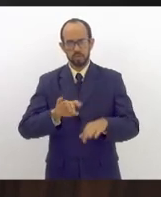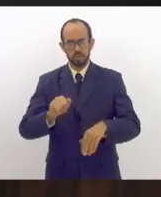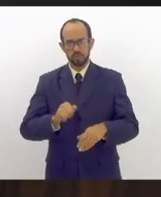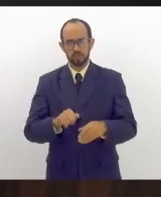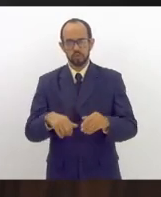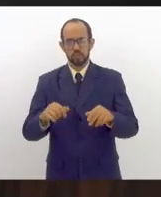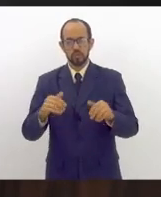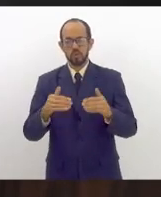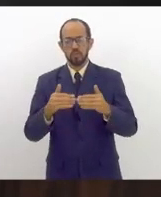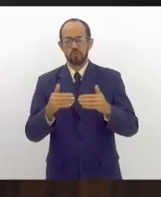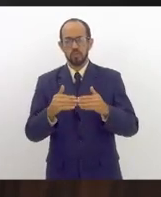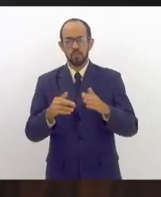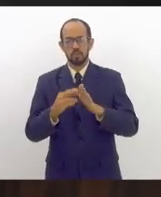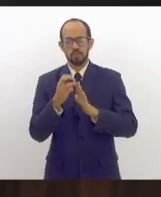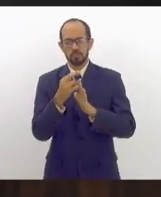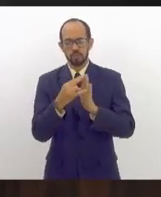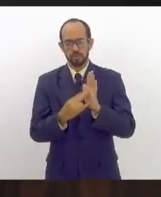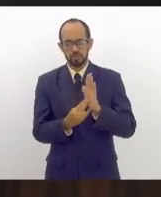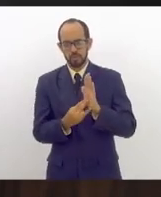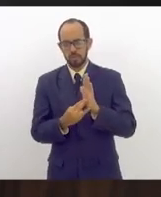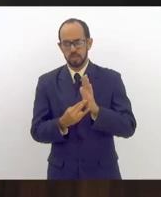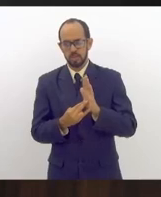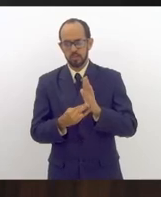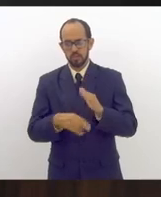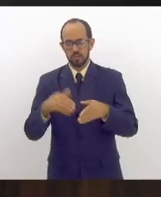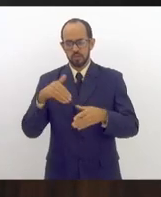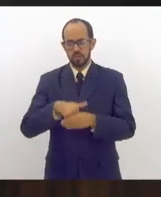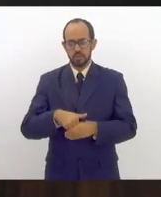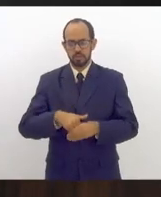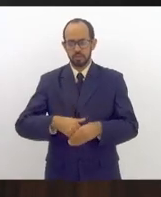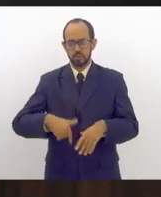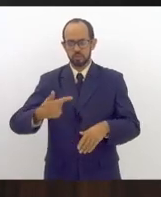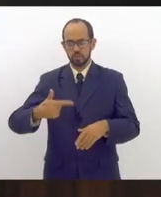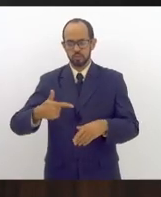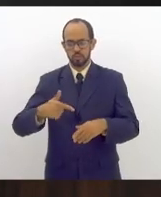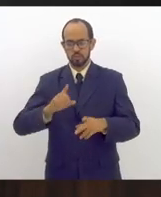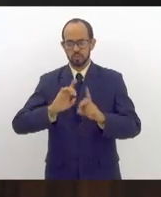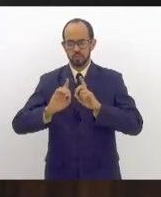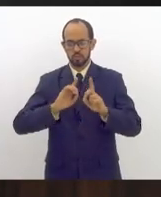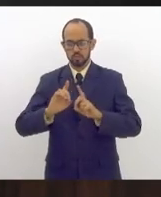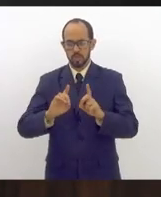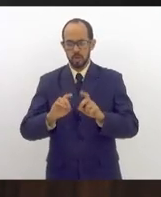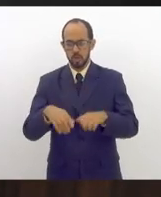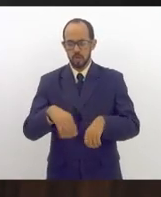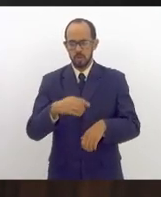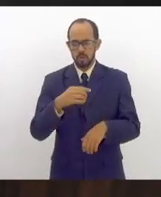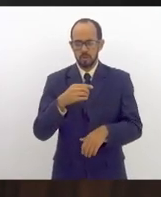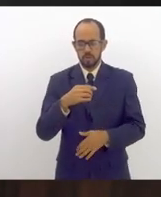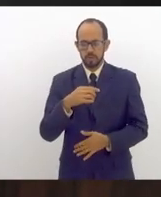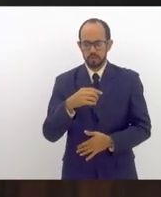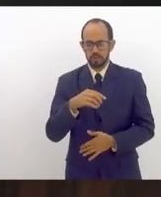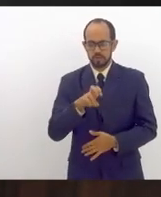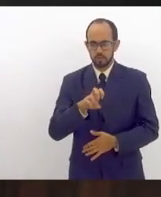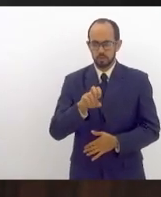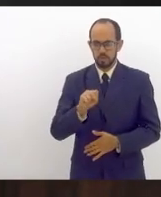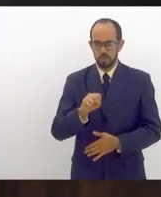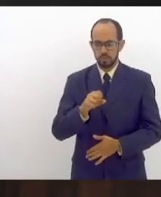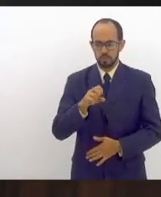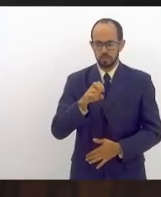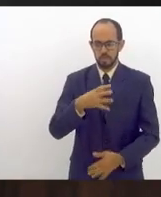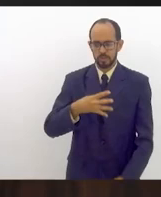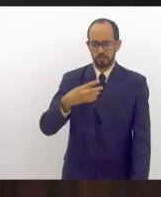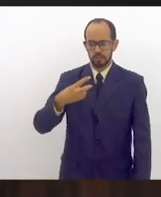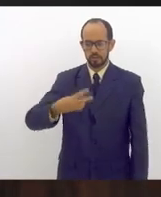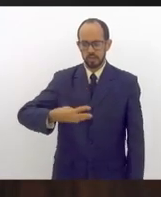Interno, em tramitação ordinária, em votação, em segunda discussão, redação do vencido, assim emendado. Projeto de lei 5466-A de 22, de autoria do deputado